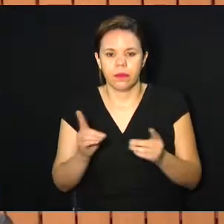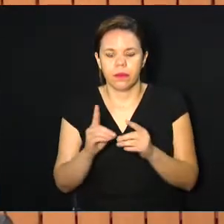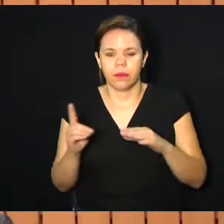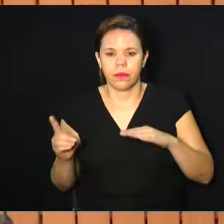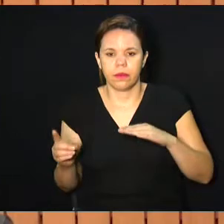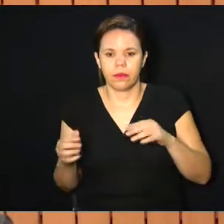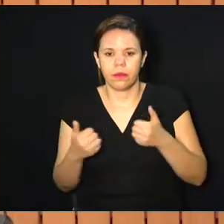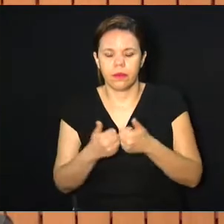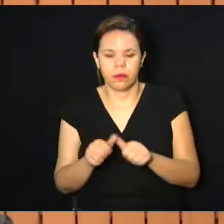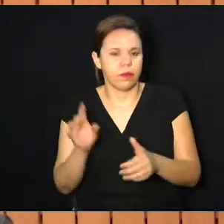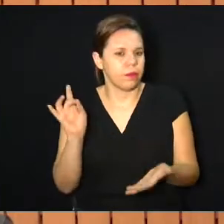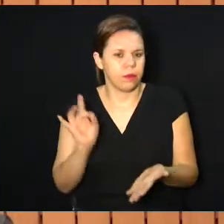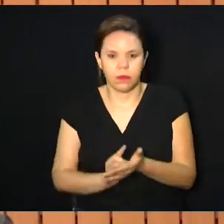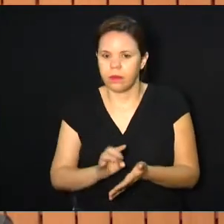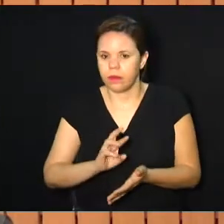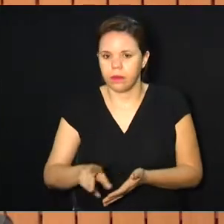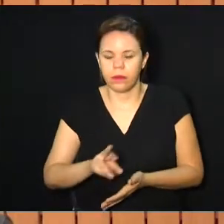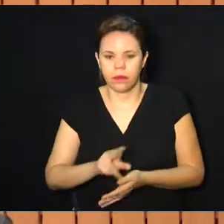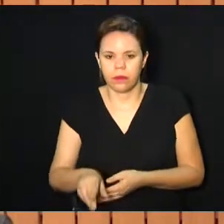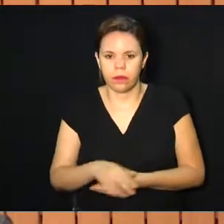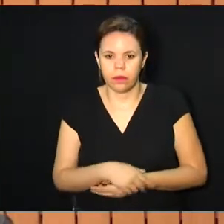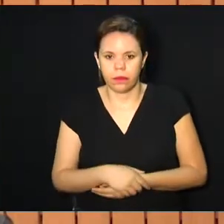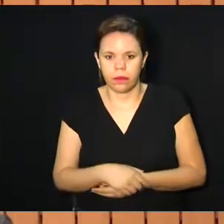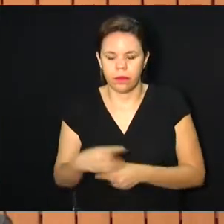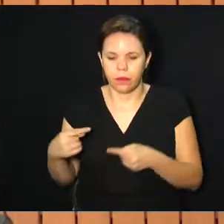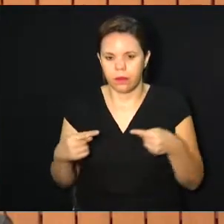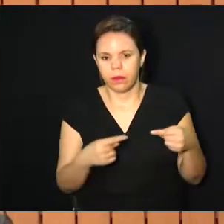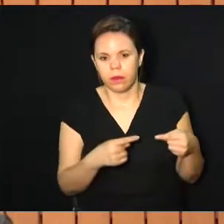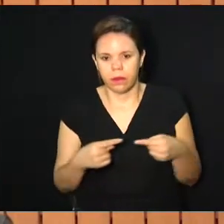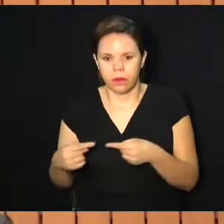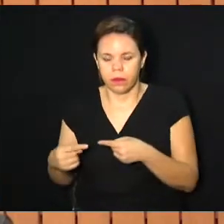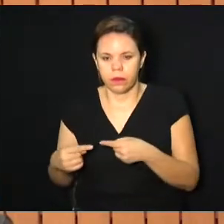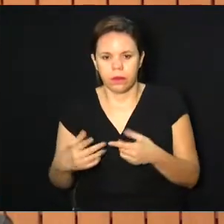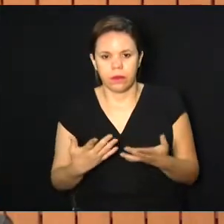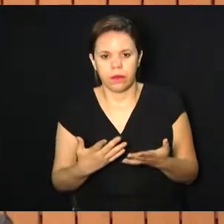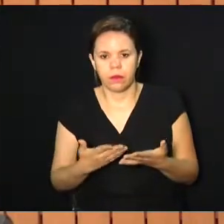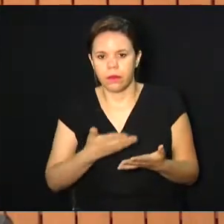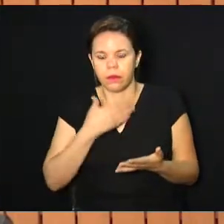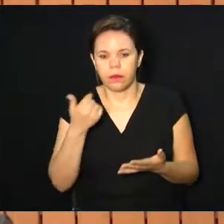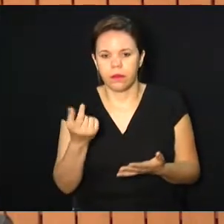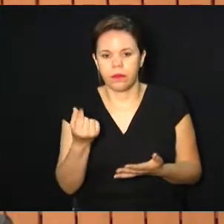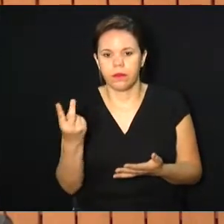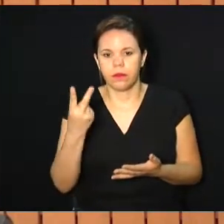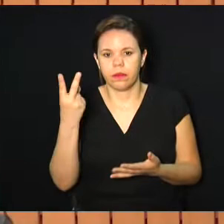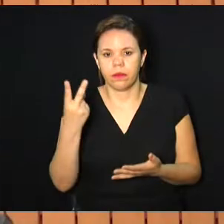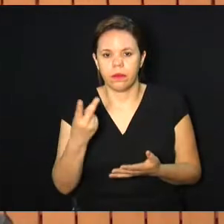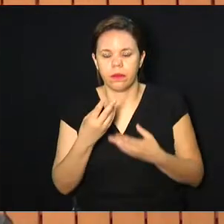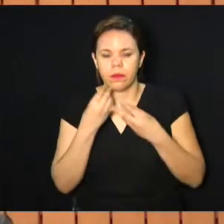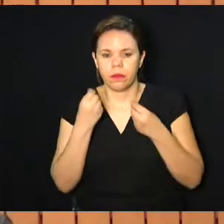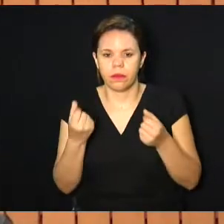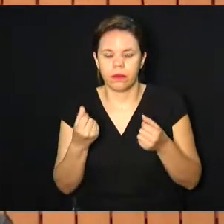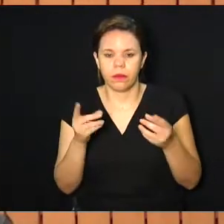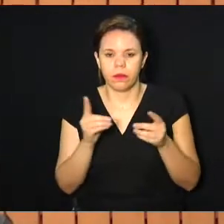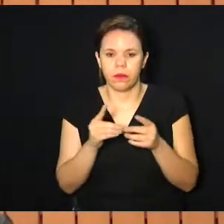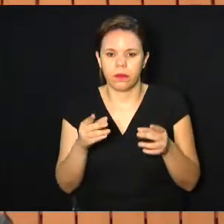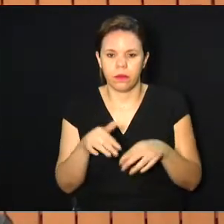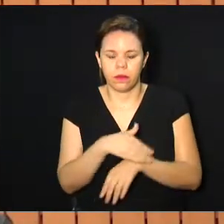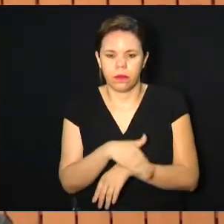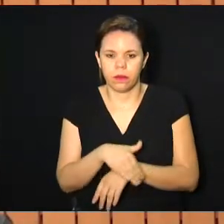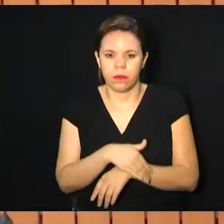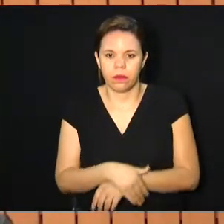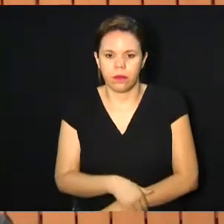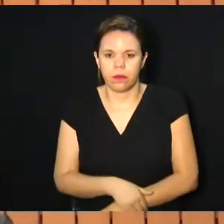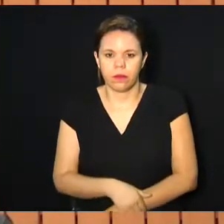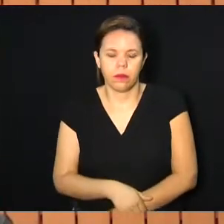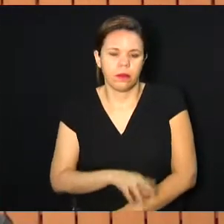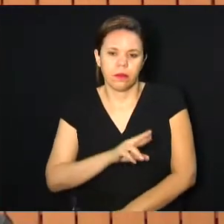é eficiente, que ele tenha competitividade para disputar melhor preço, maior qualidade, no serviço, nas ruas, né? Não